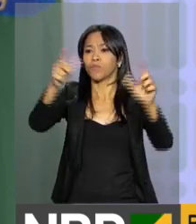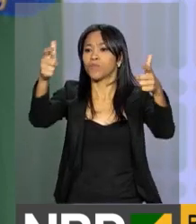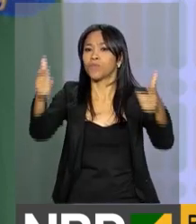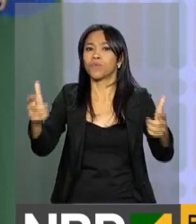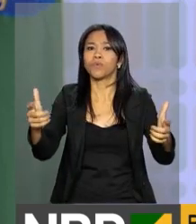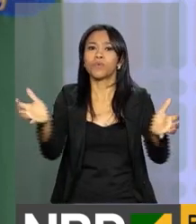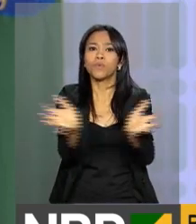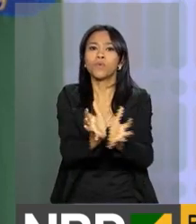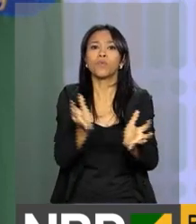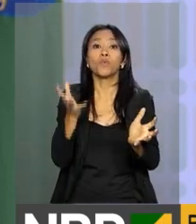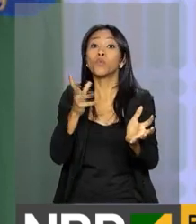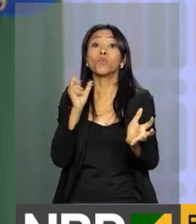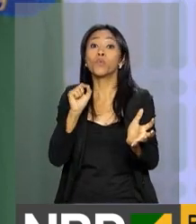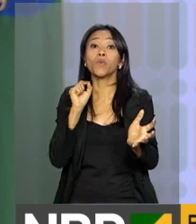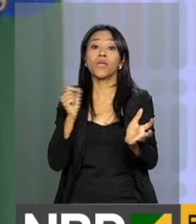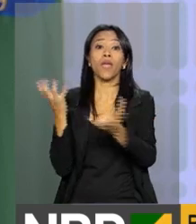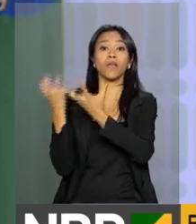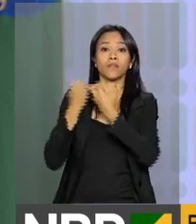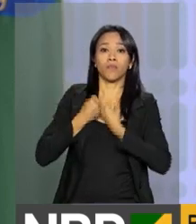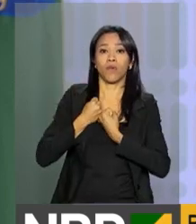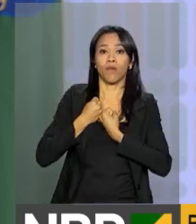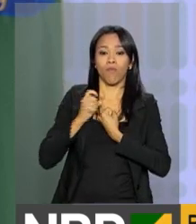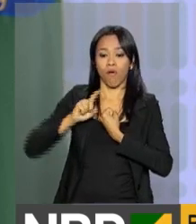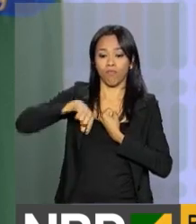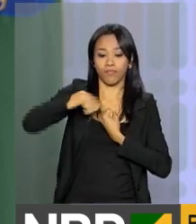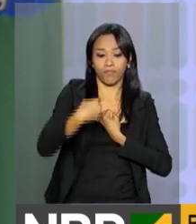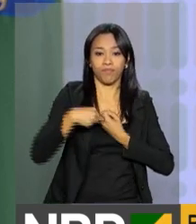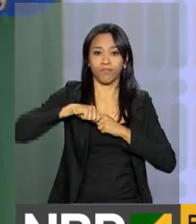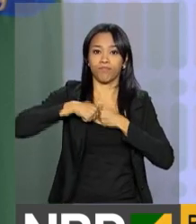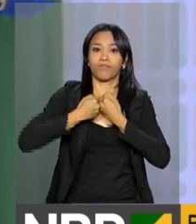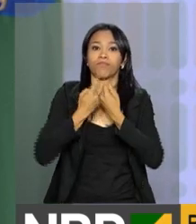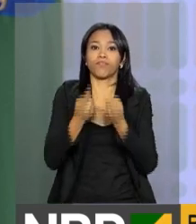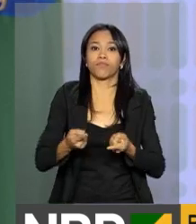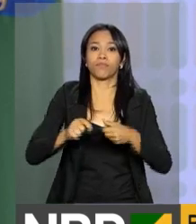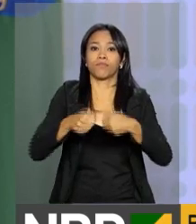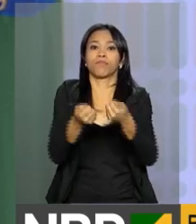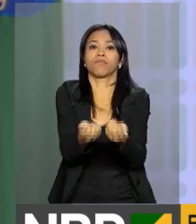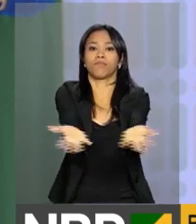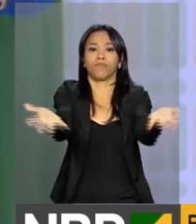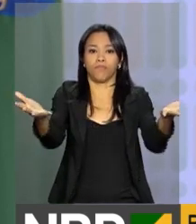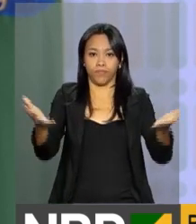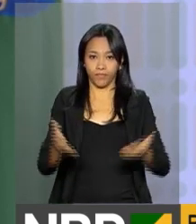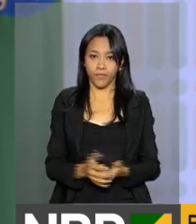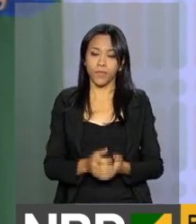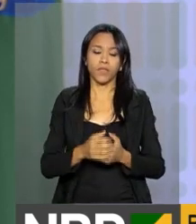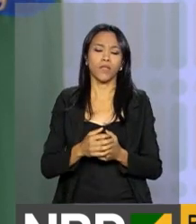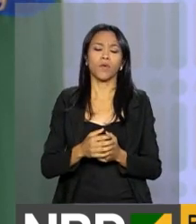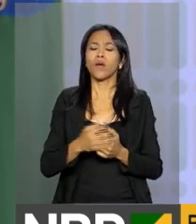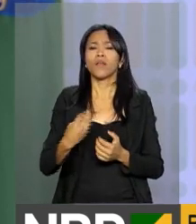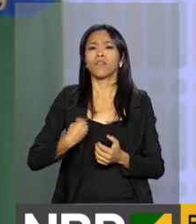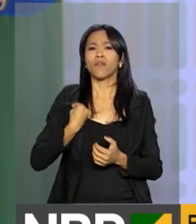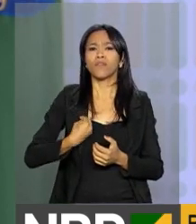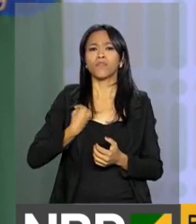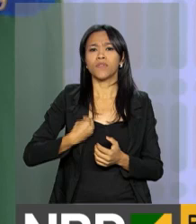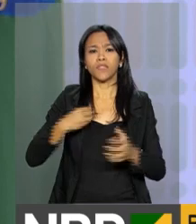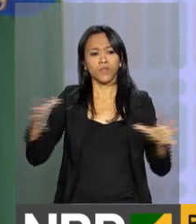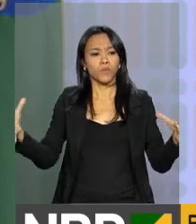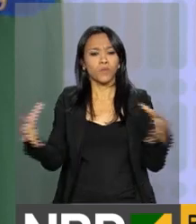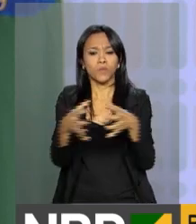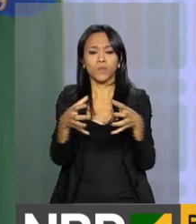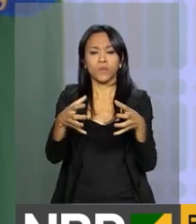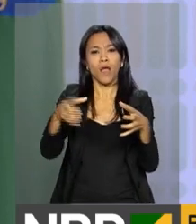tempo, não é? O fundamento de toda a vida coletiva é a vontade de